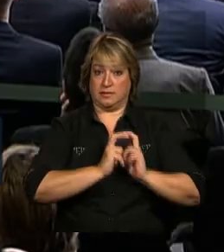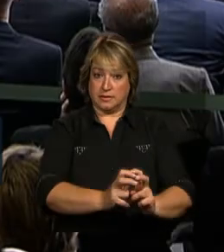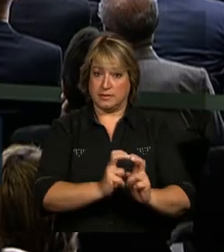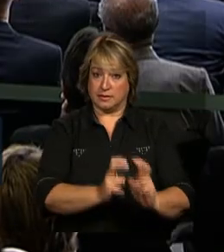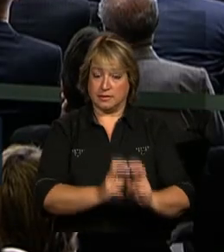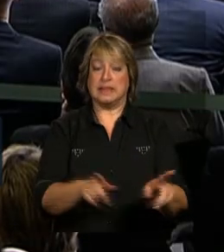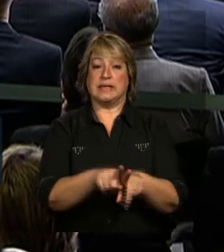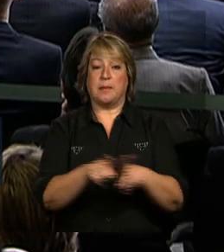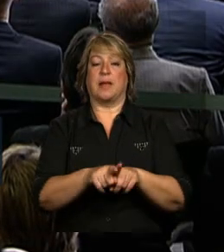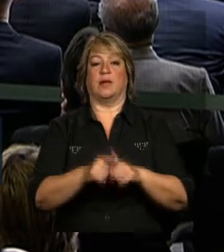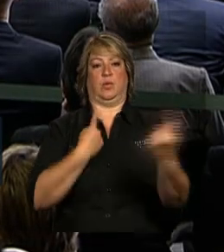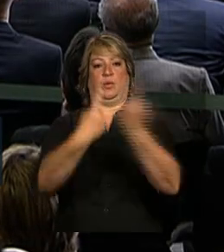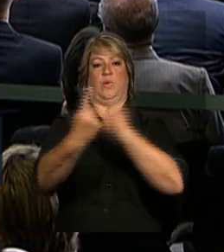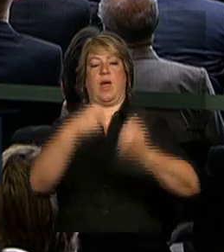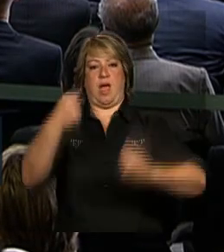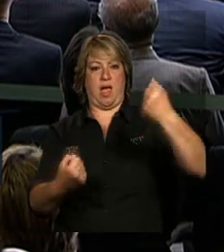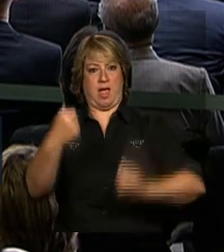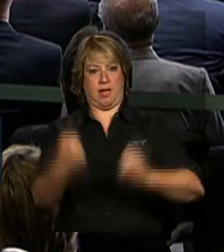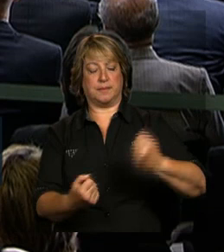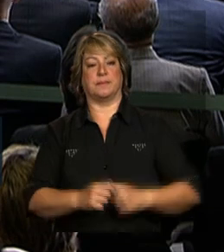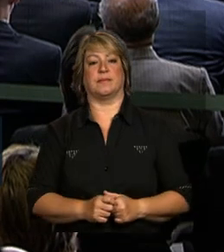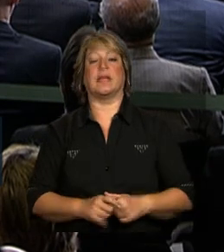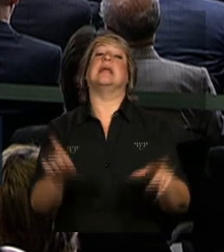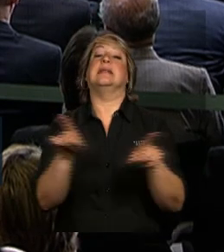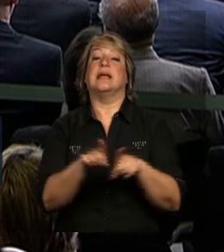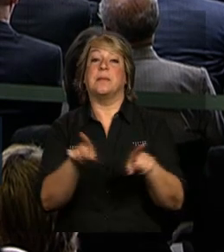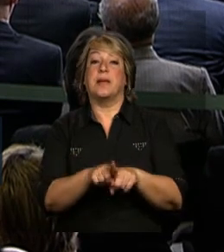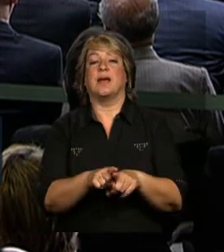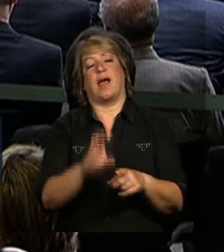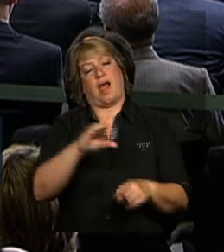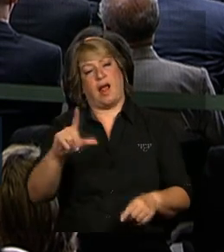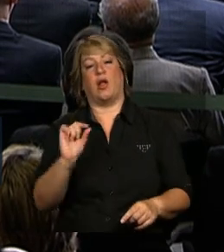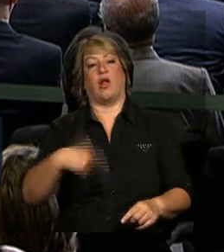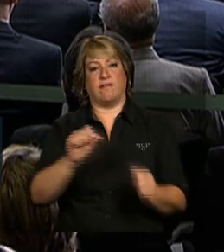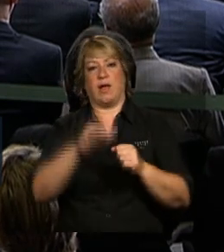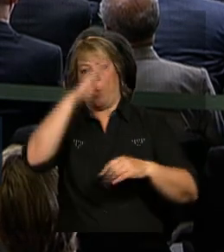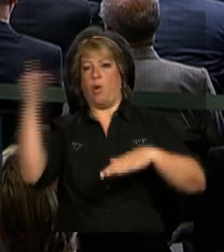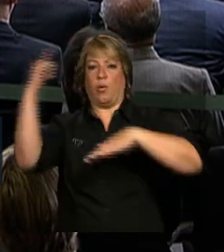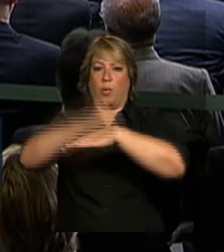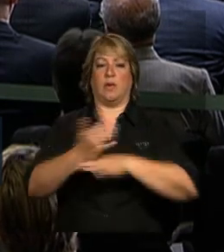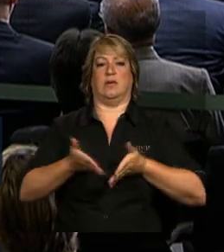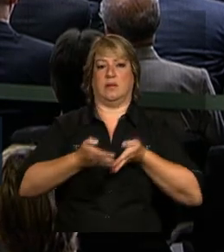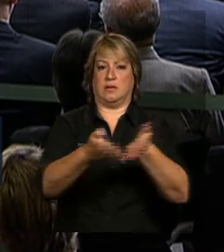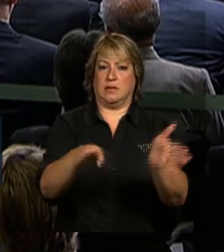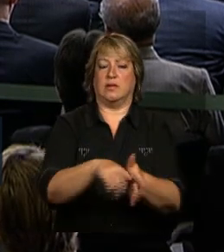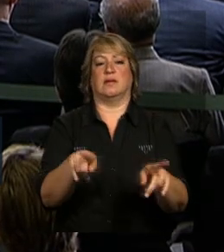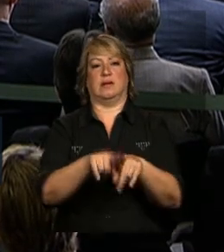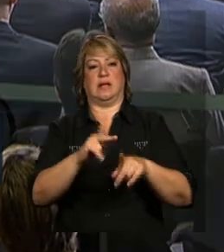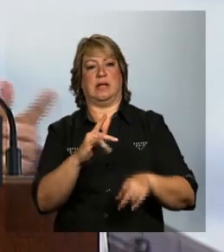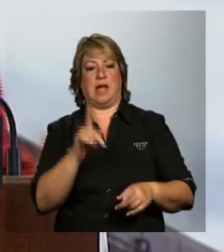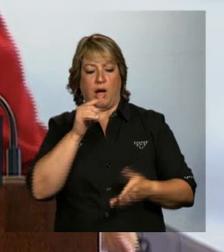e rodovias mas obviamente nós vamos cuidar de aeroportos portos e